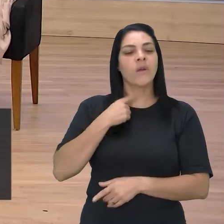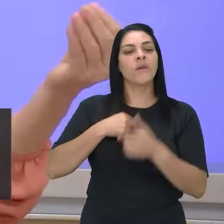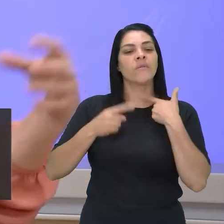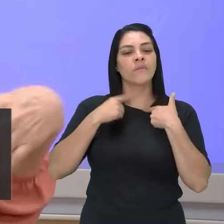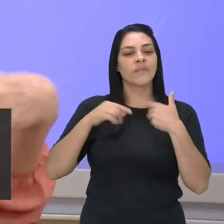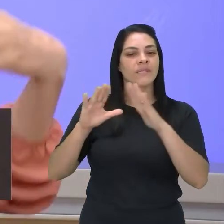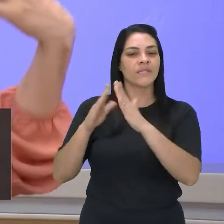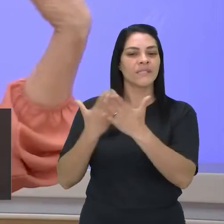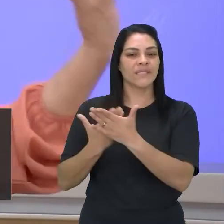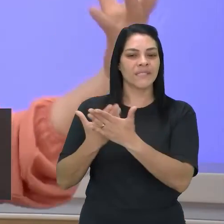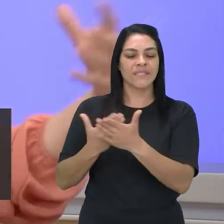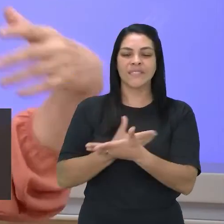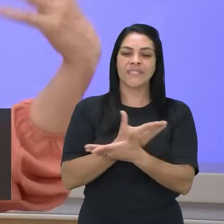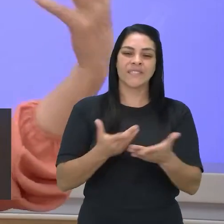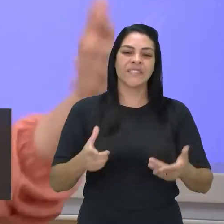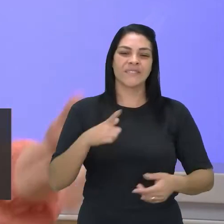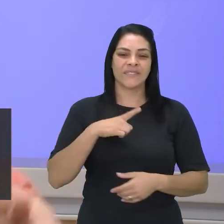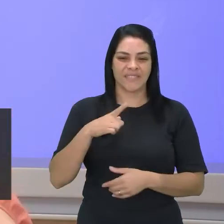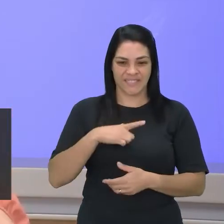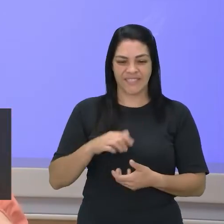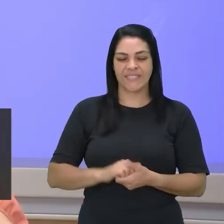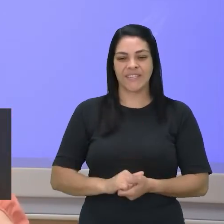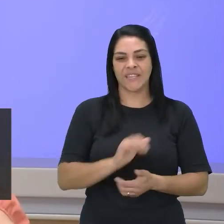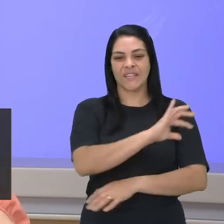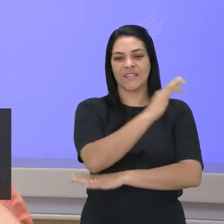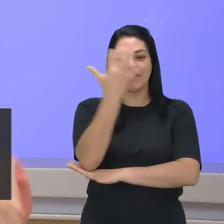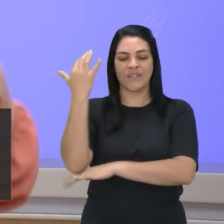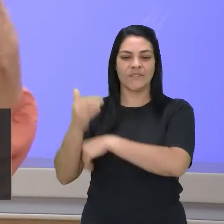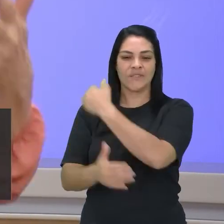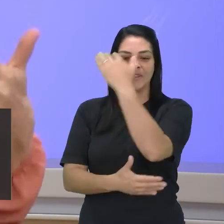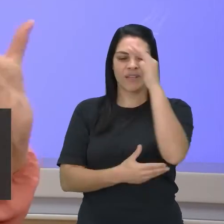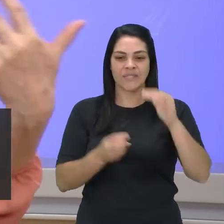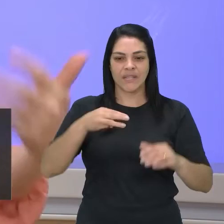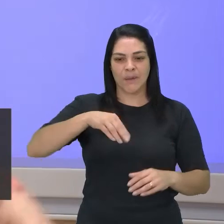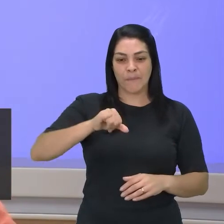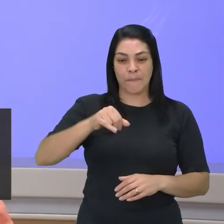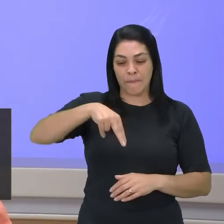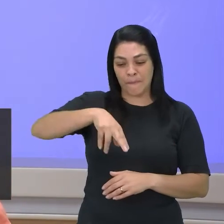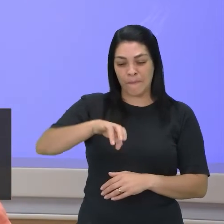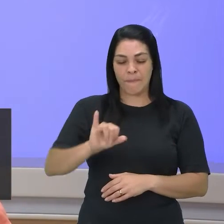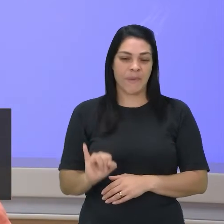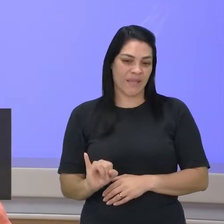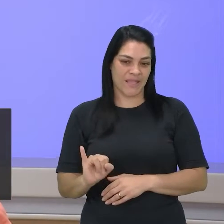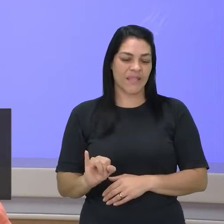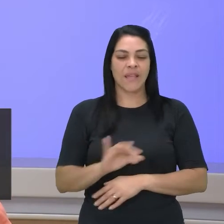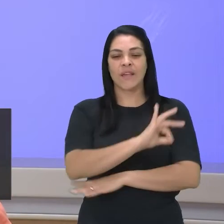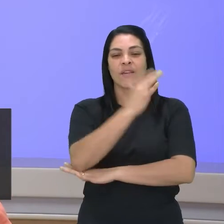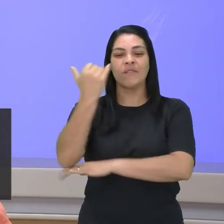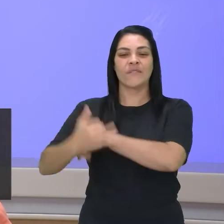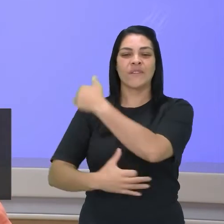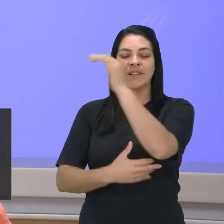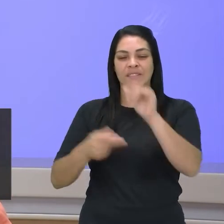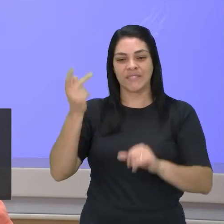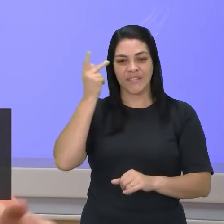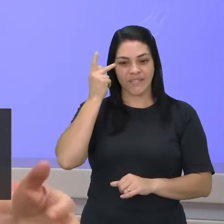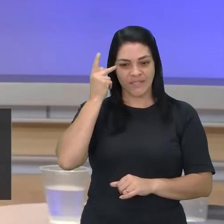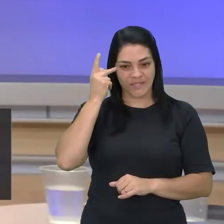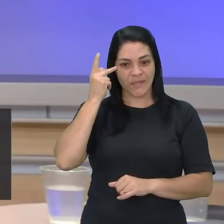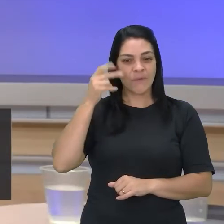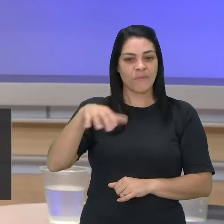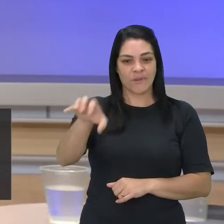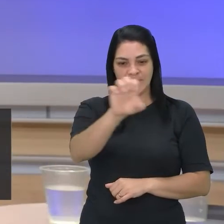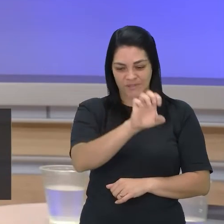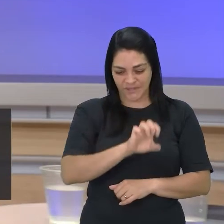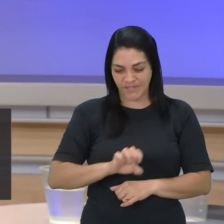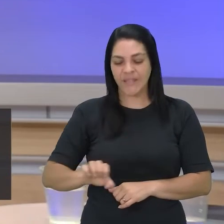então a gente vai ter uma mini floresta no estado inteiro, em cada escola. Nós vamos ampliar aí, Gabriela? Como que você